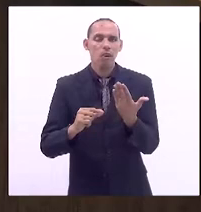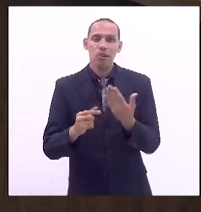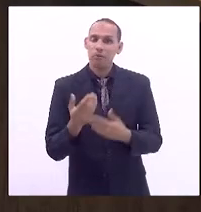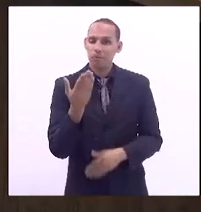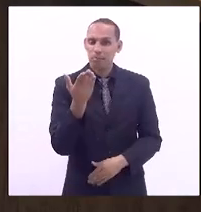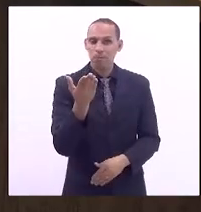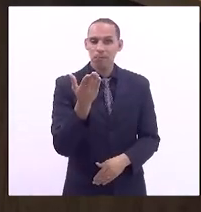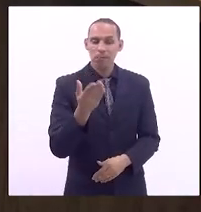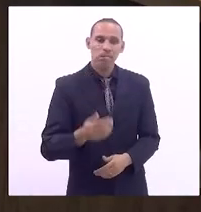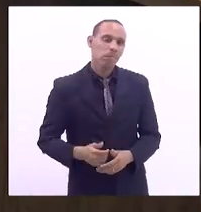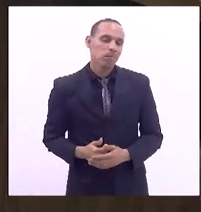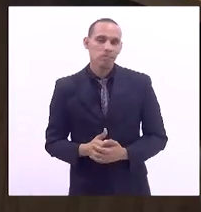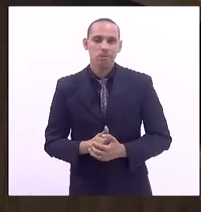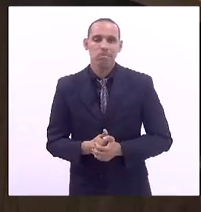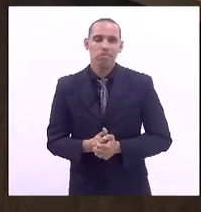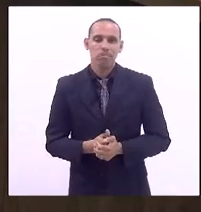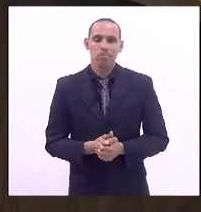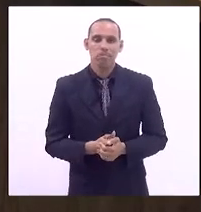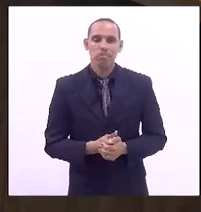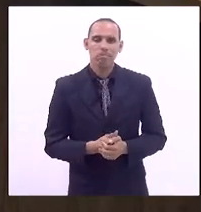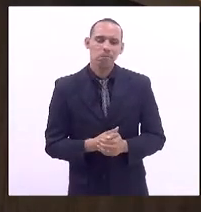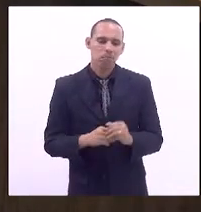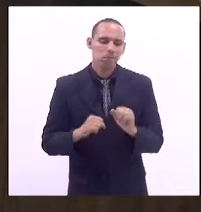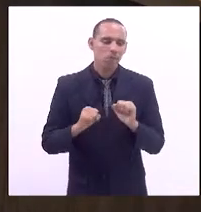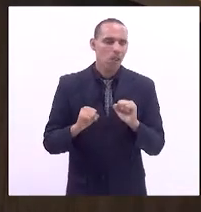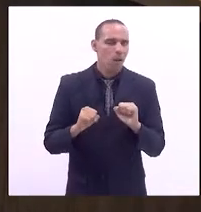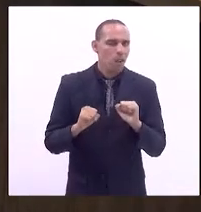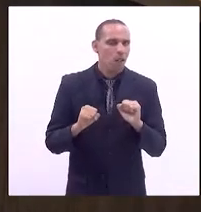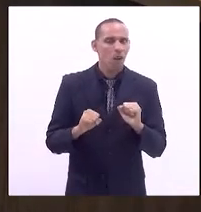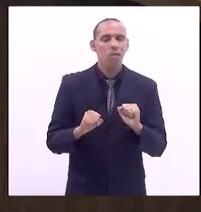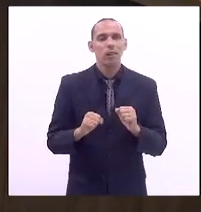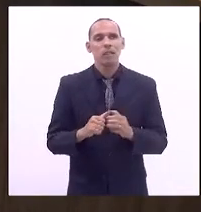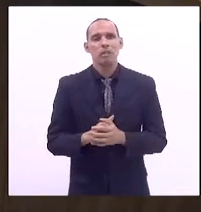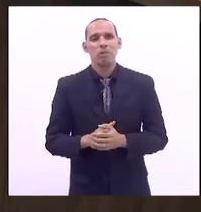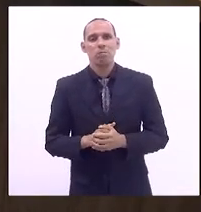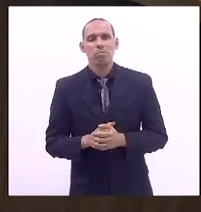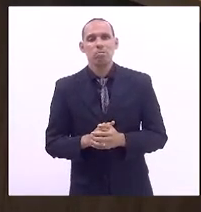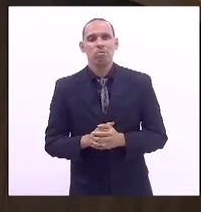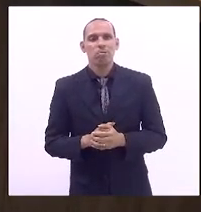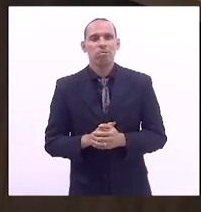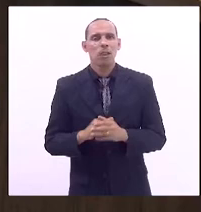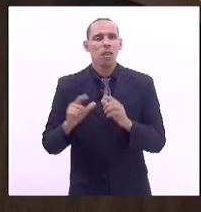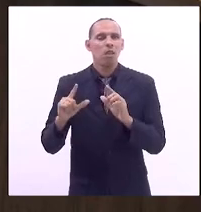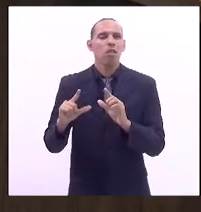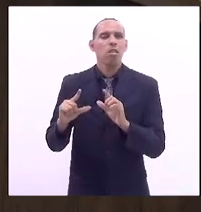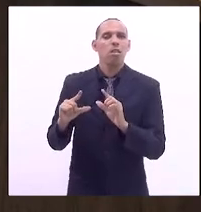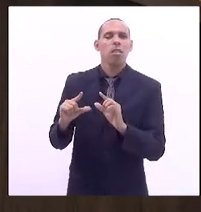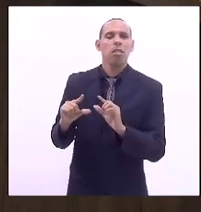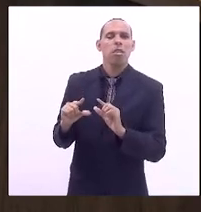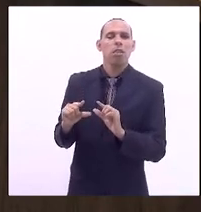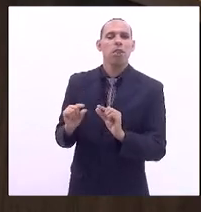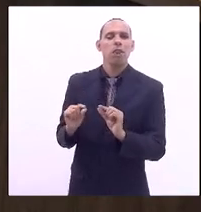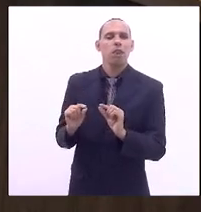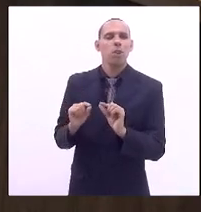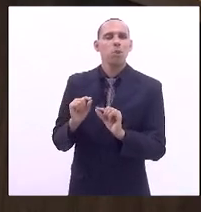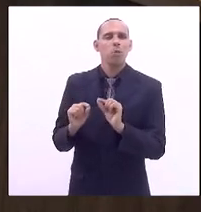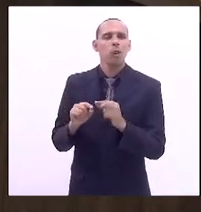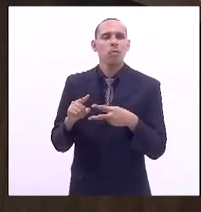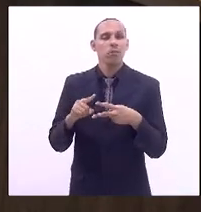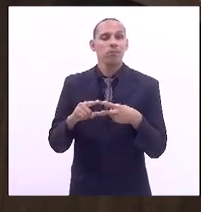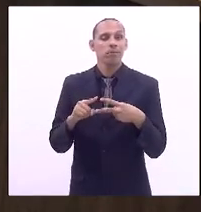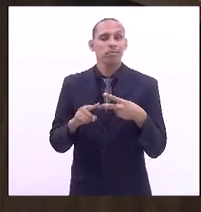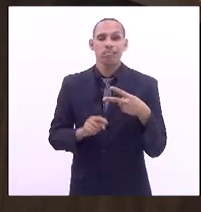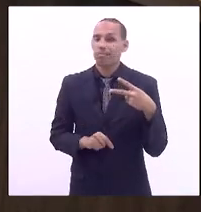vossa excelência e que poderia estar mitigando essas